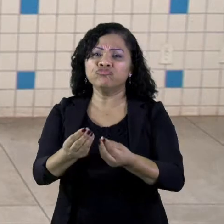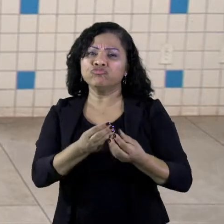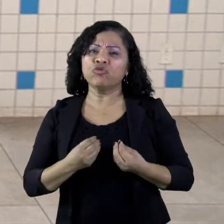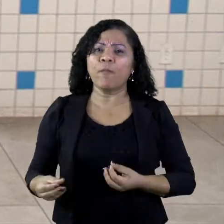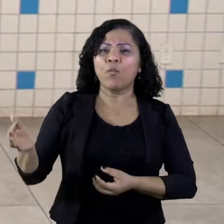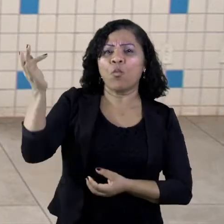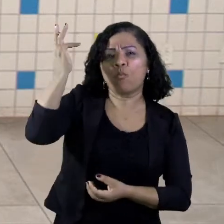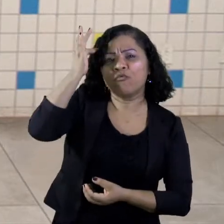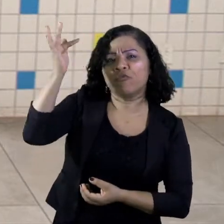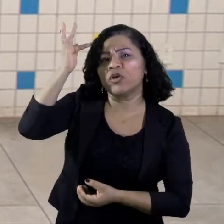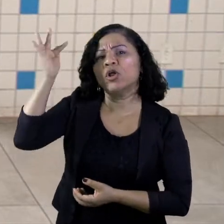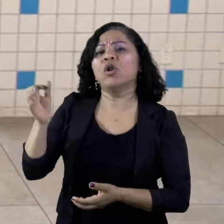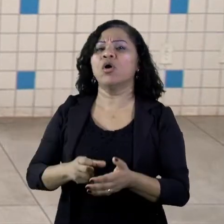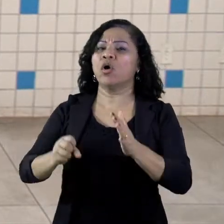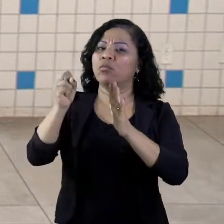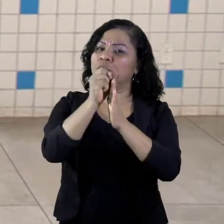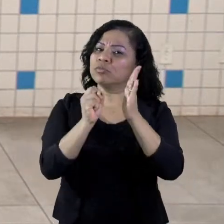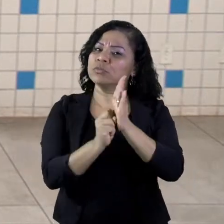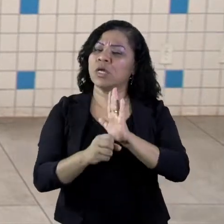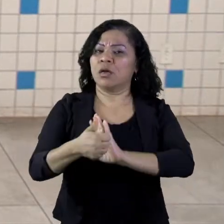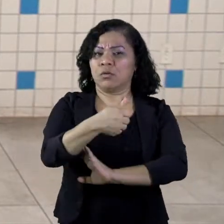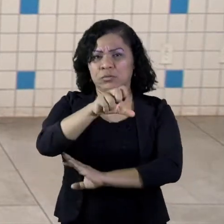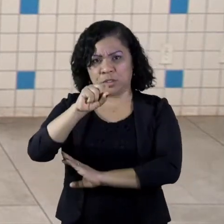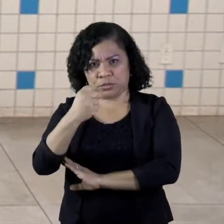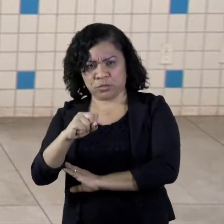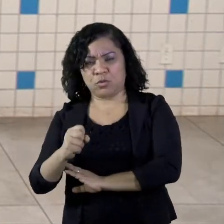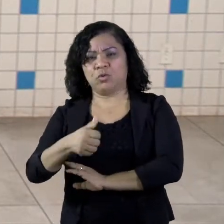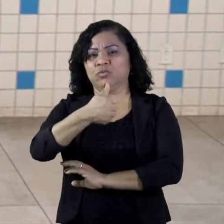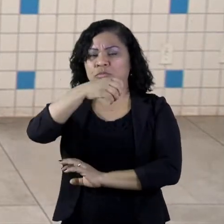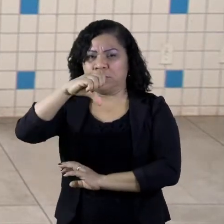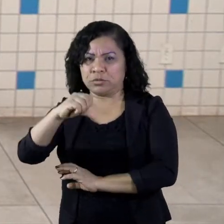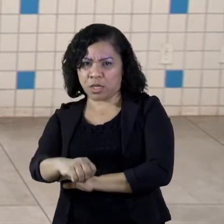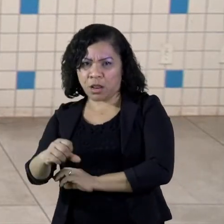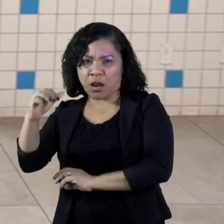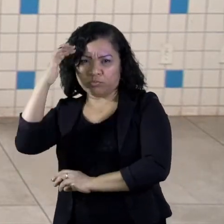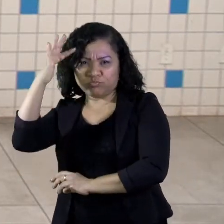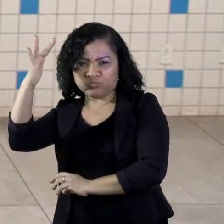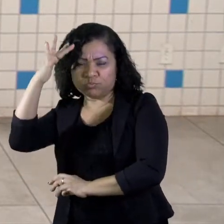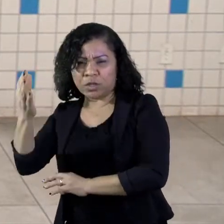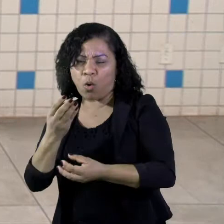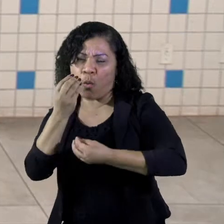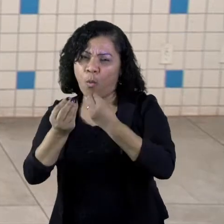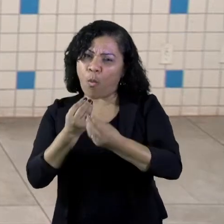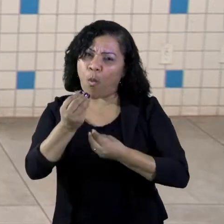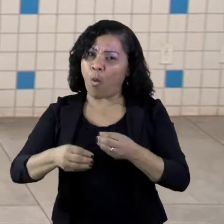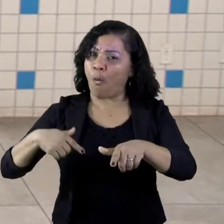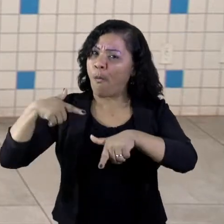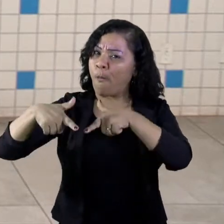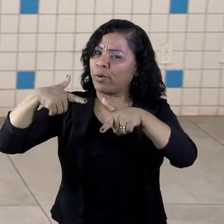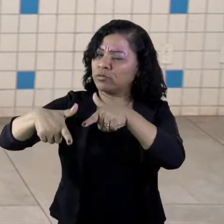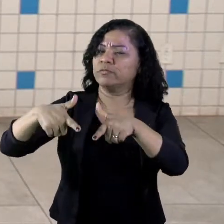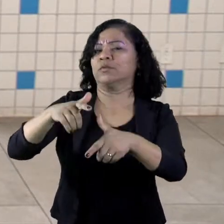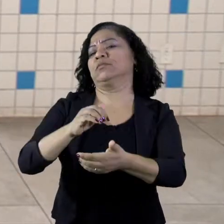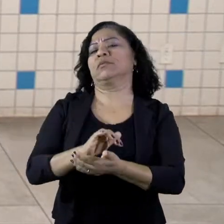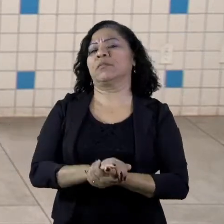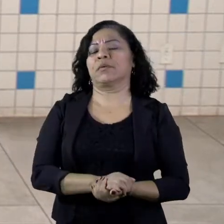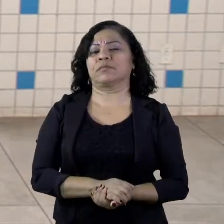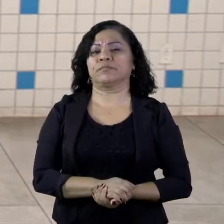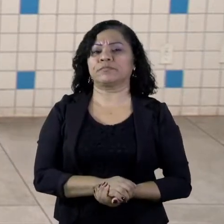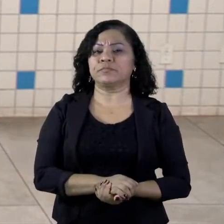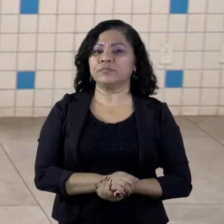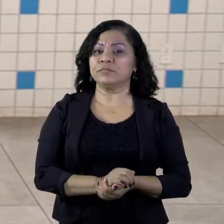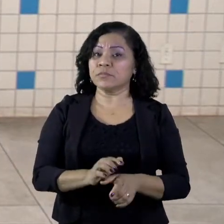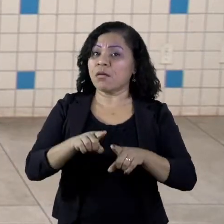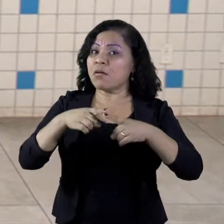século XVIII e do século XIX refletiram sobre essa atividade do trabalho. Só para a